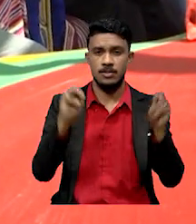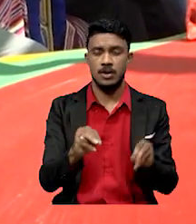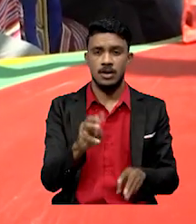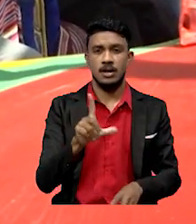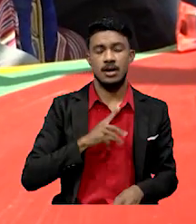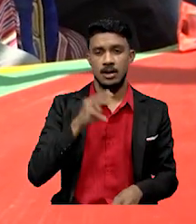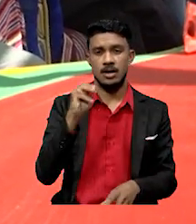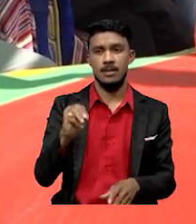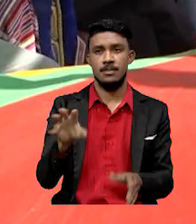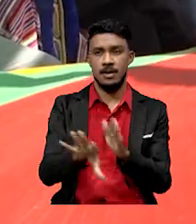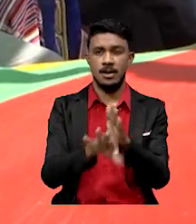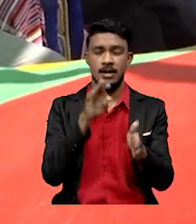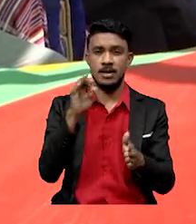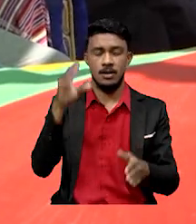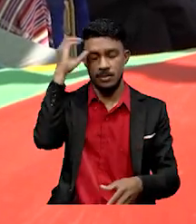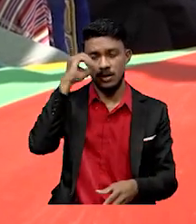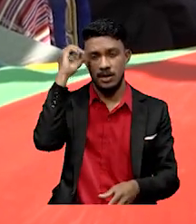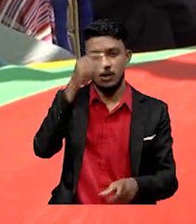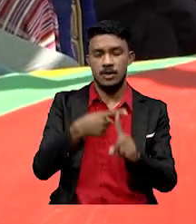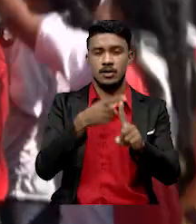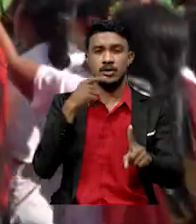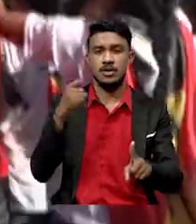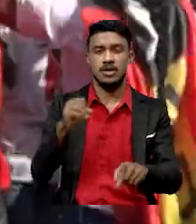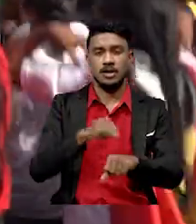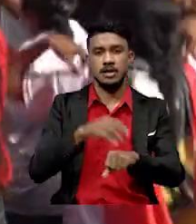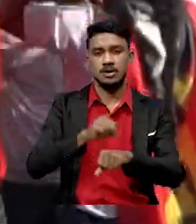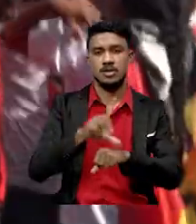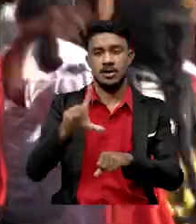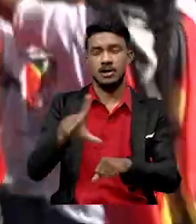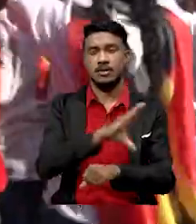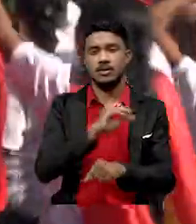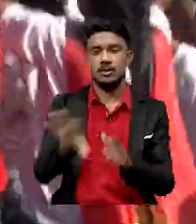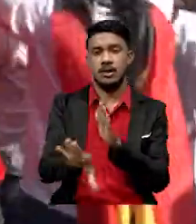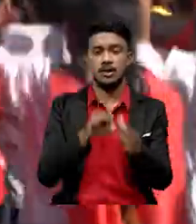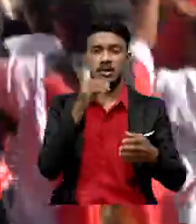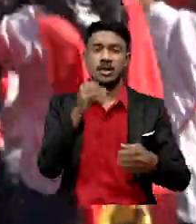retan supervisão russi observador nacional, internacional, no mos retan